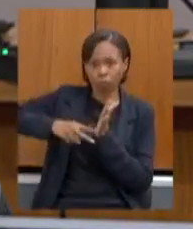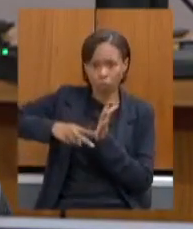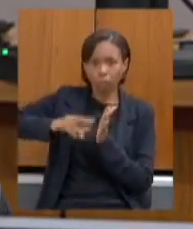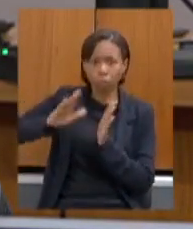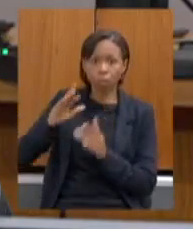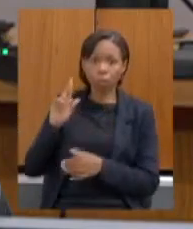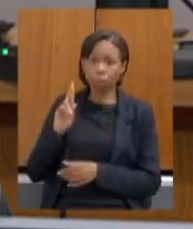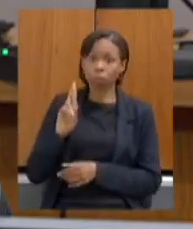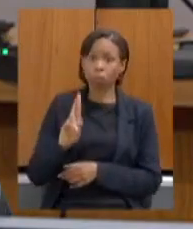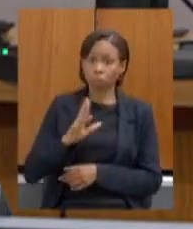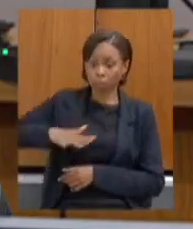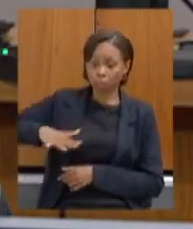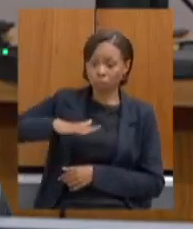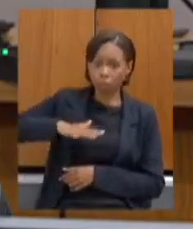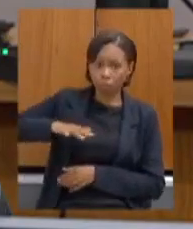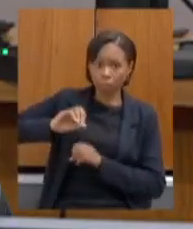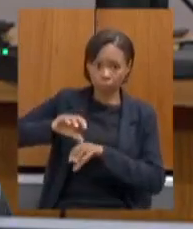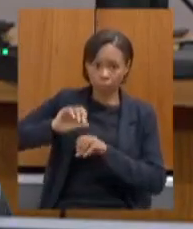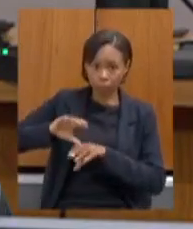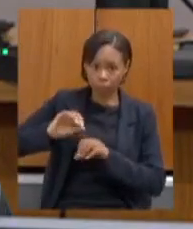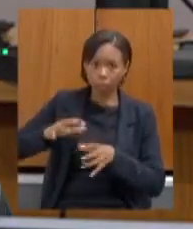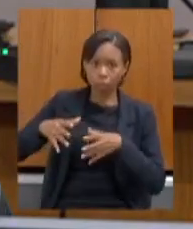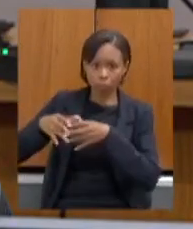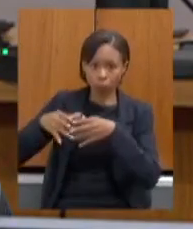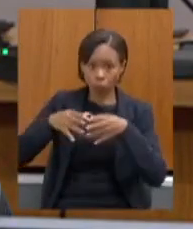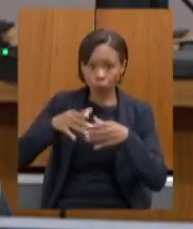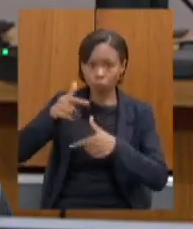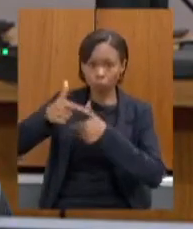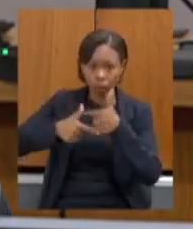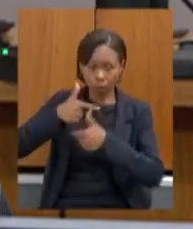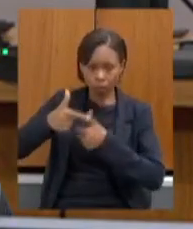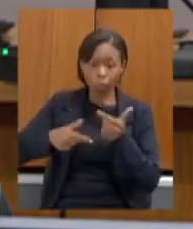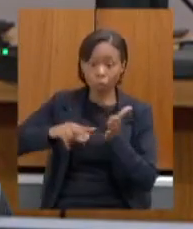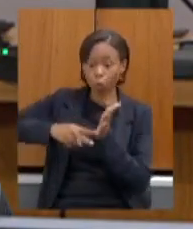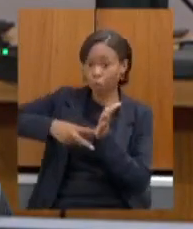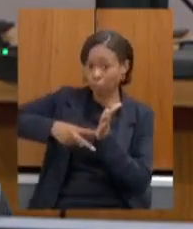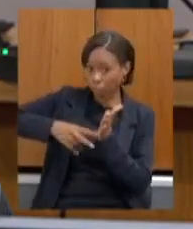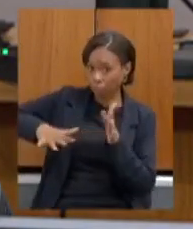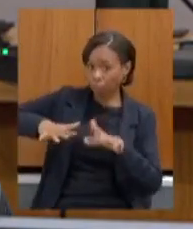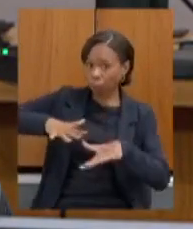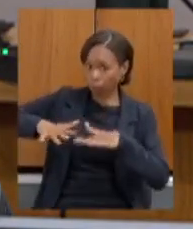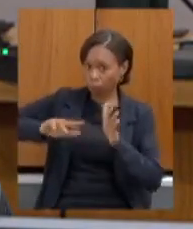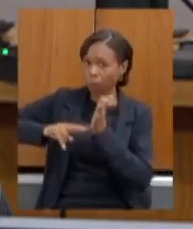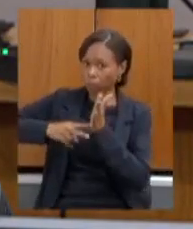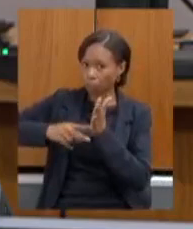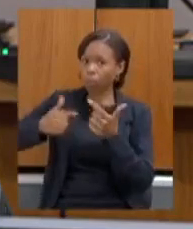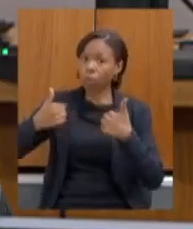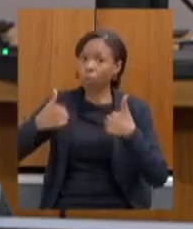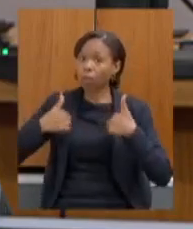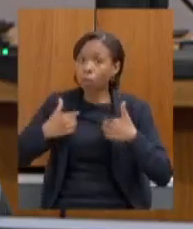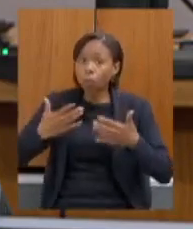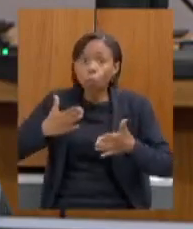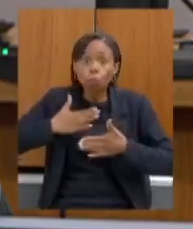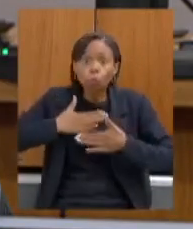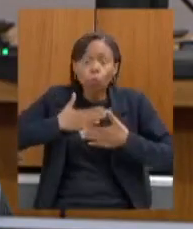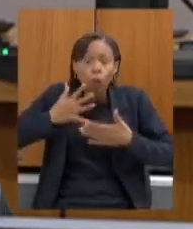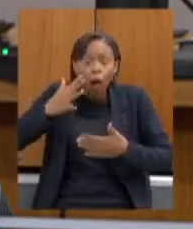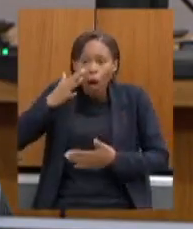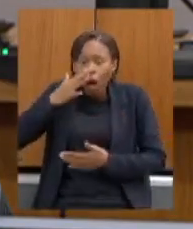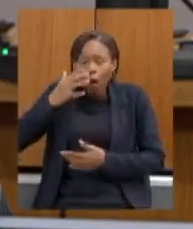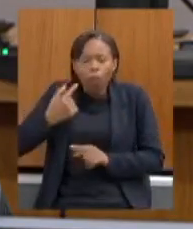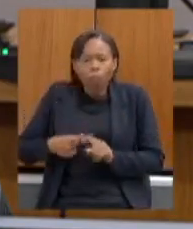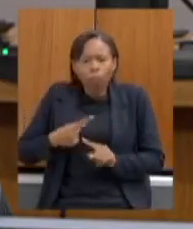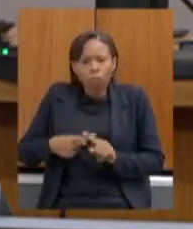trabalhadores da educação e da classe trabalhadora no movimento sindical e me assusta muito a condução